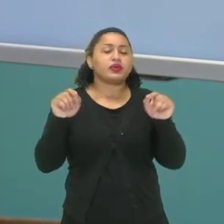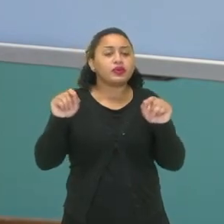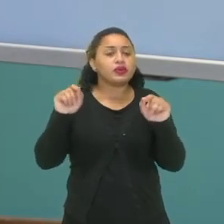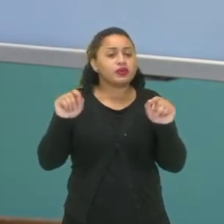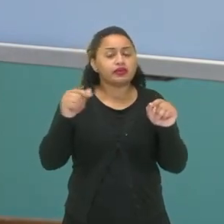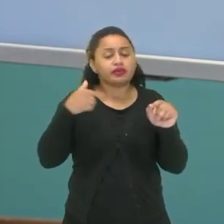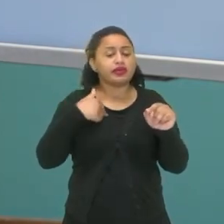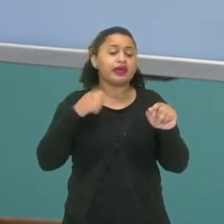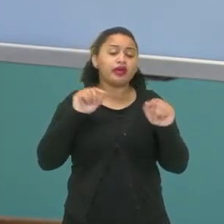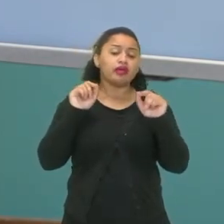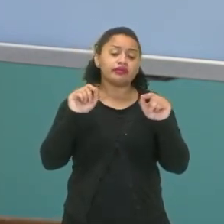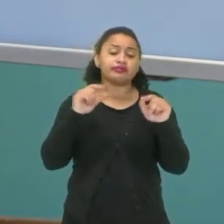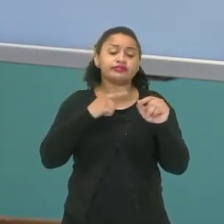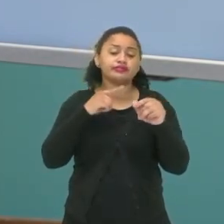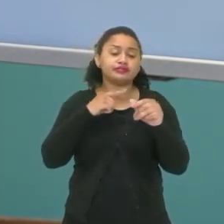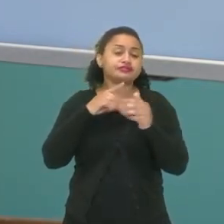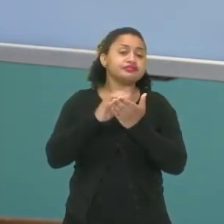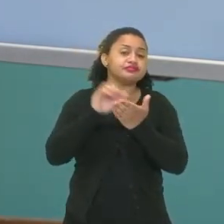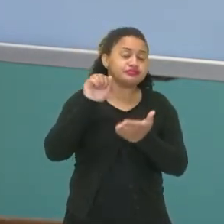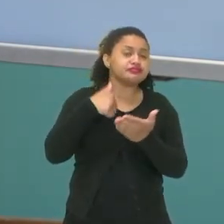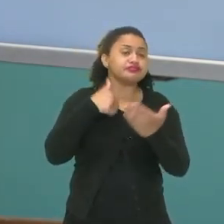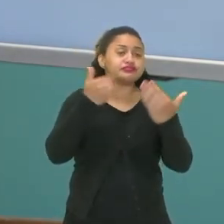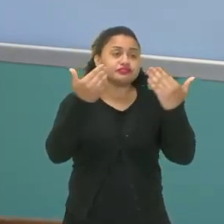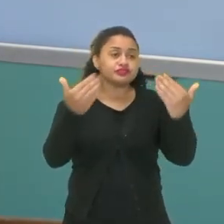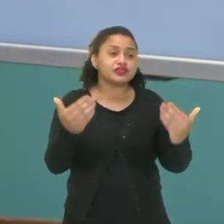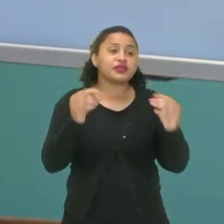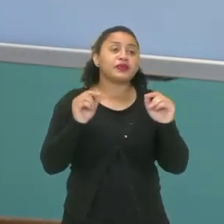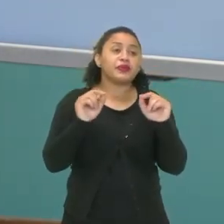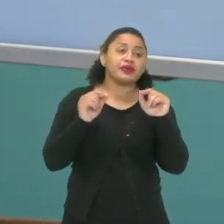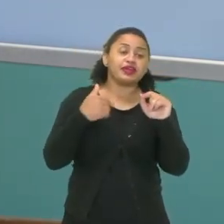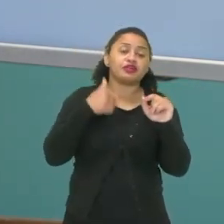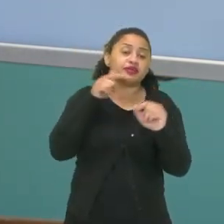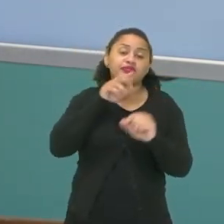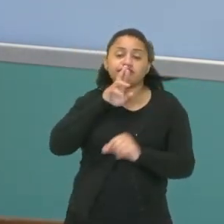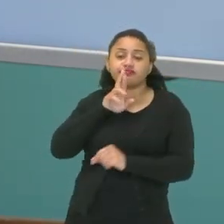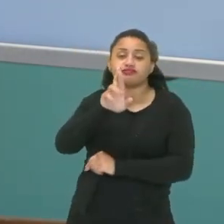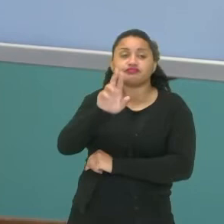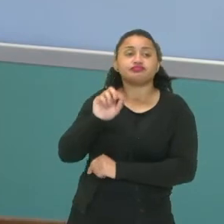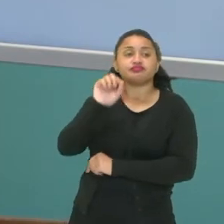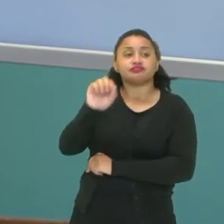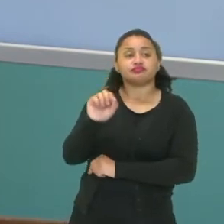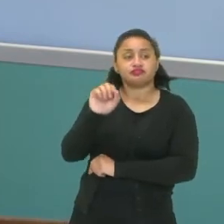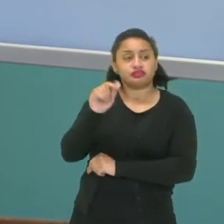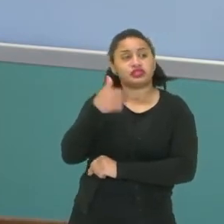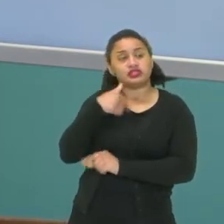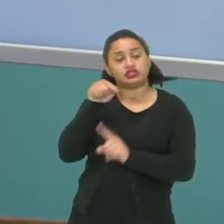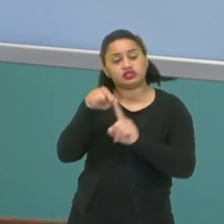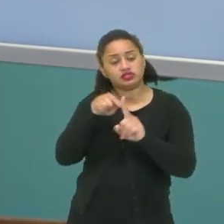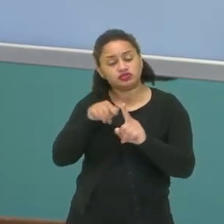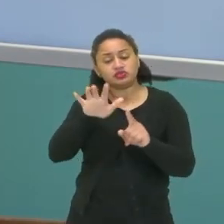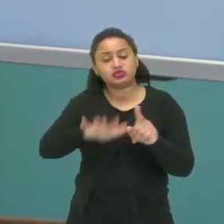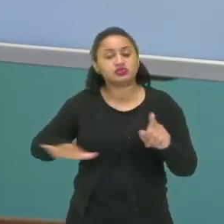com o que a gente chama da geometria analítica, que é para a gente resolver exatamente esse tipo de